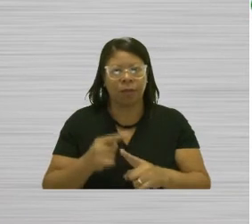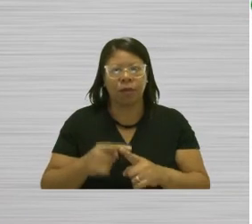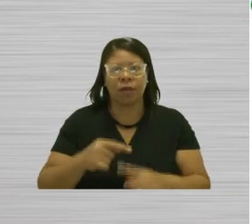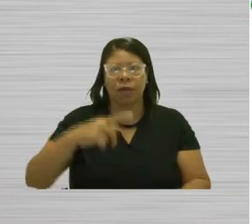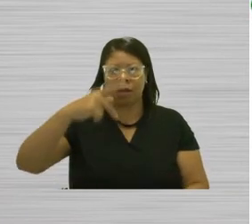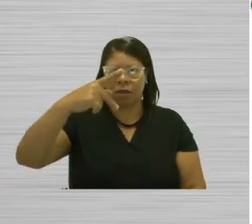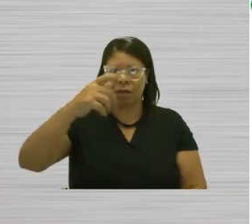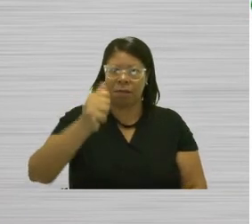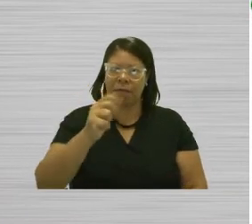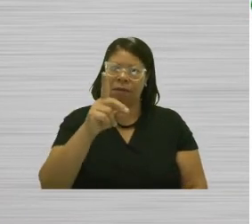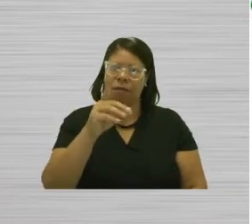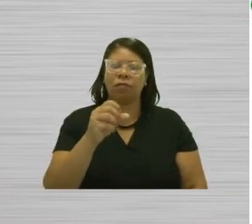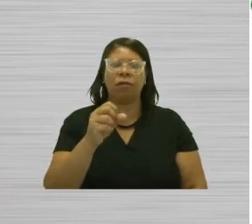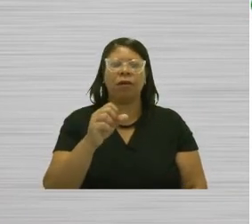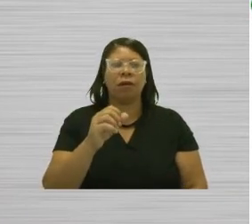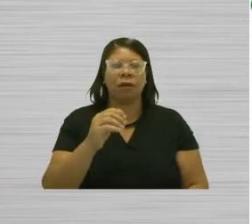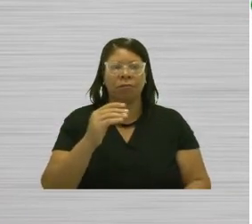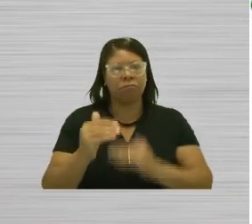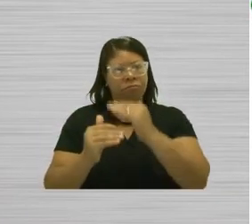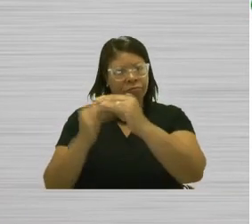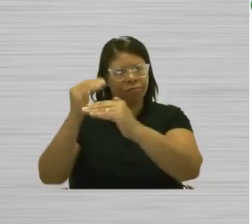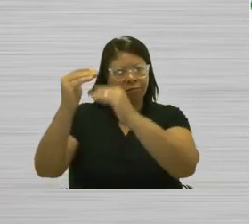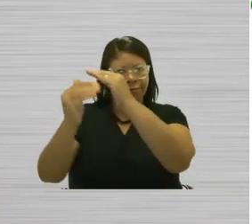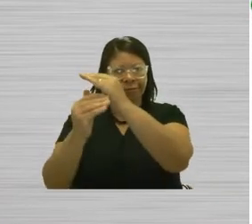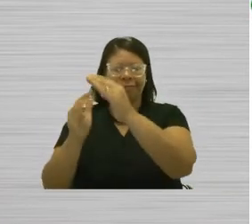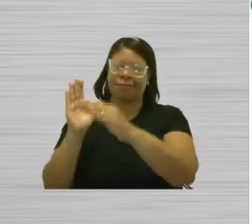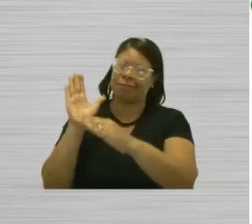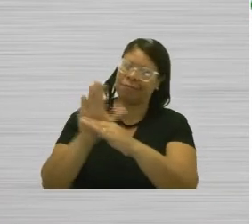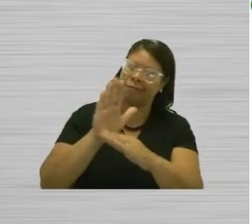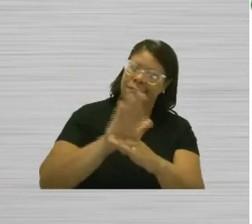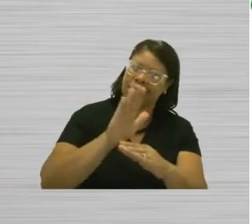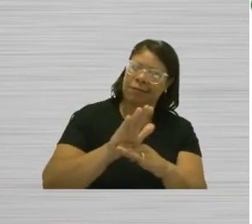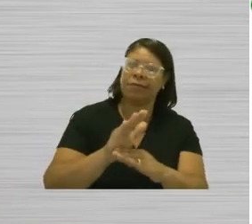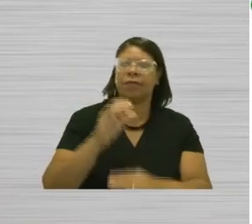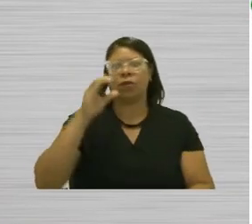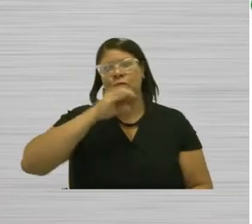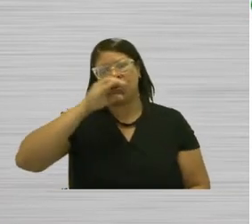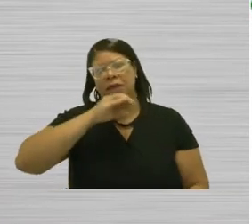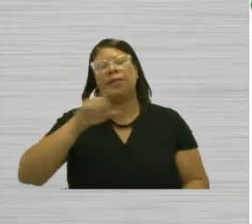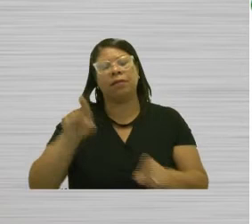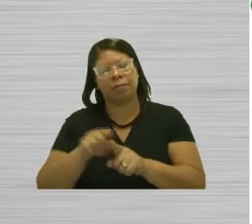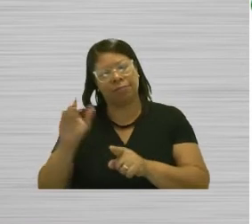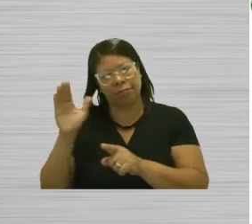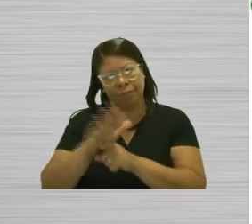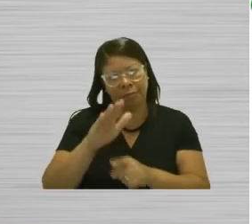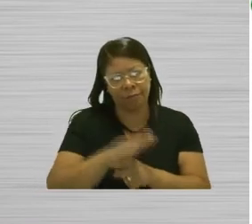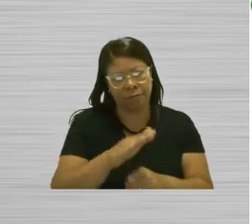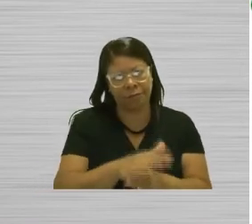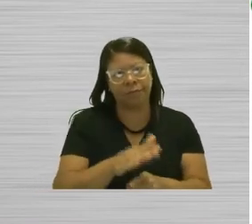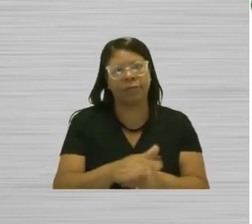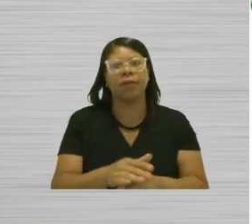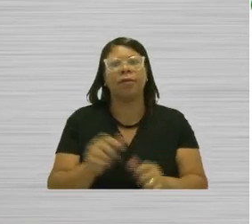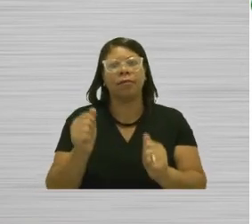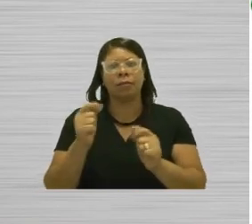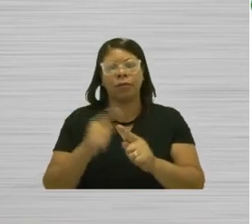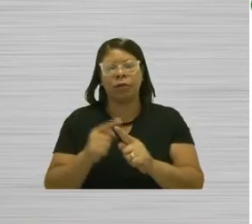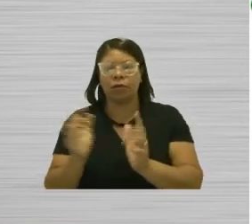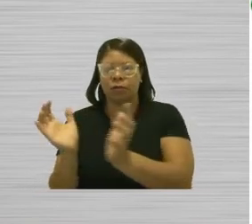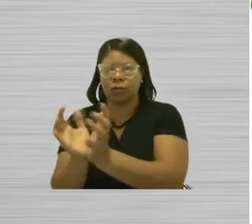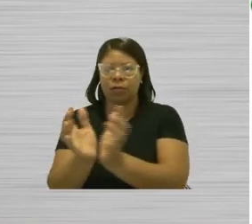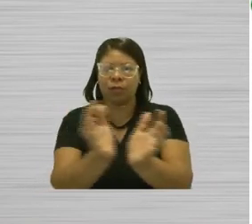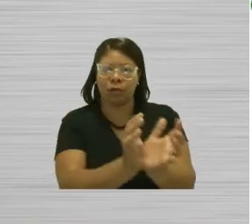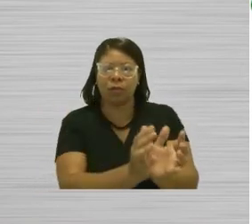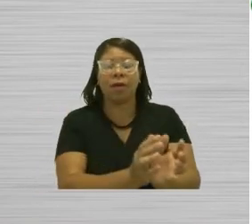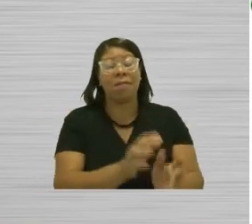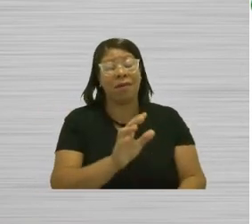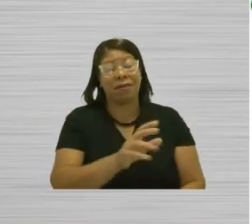junto com todas as equipes de atenção básica e urgência, são as altas compartilhadas. O paciente é